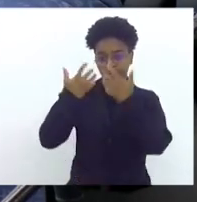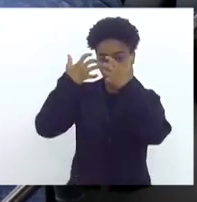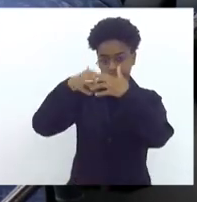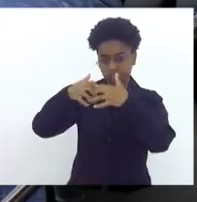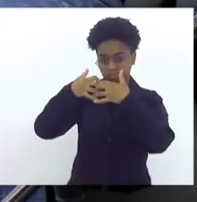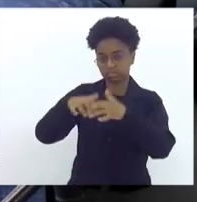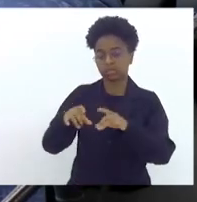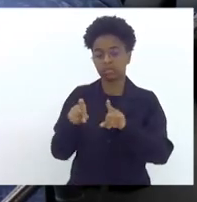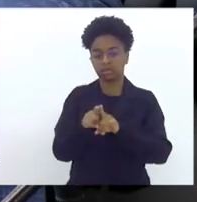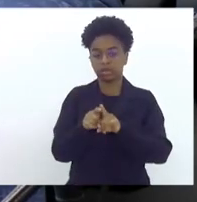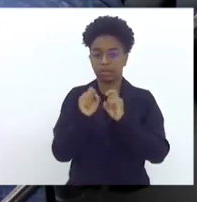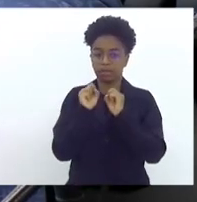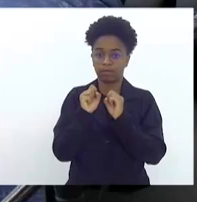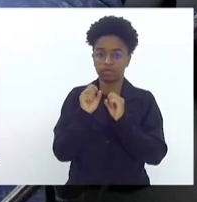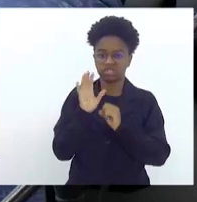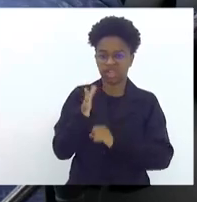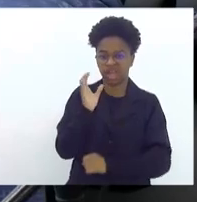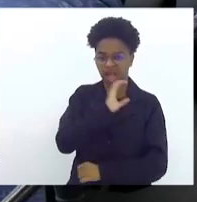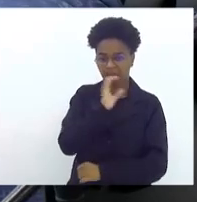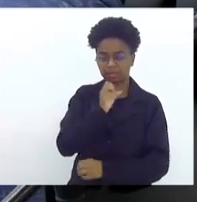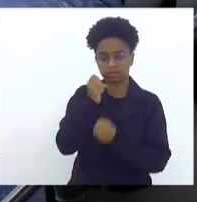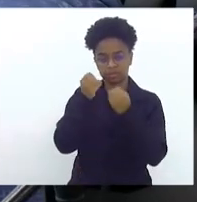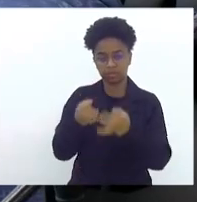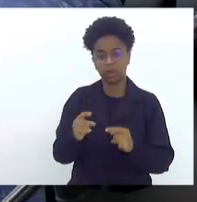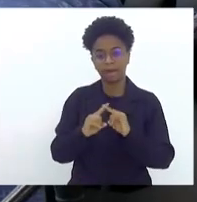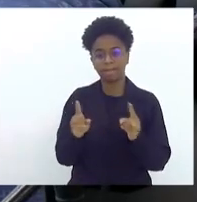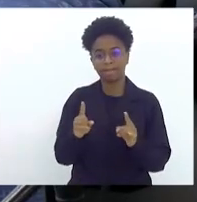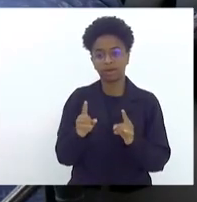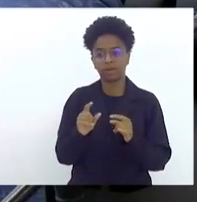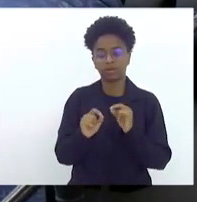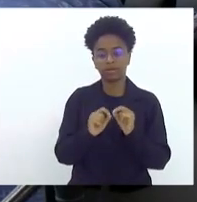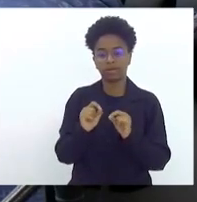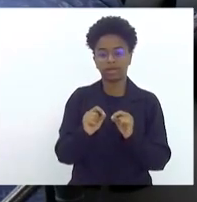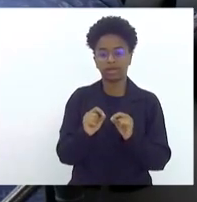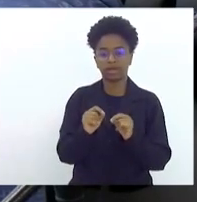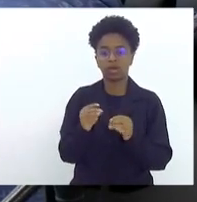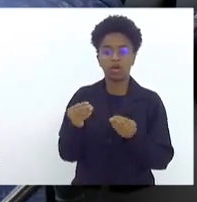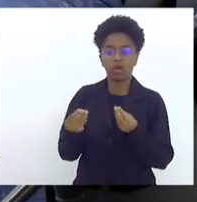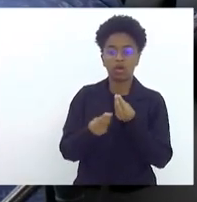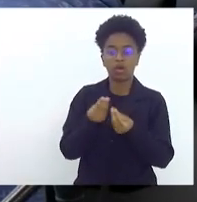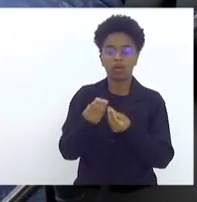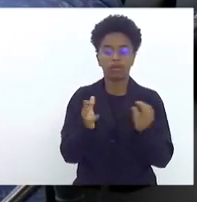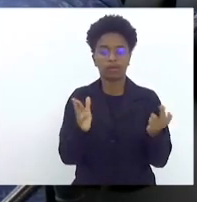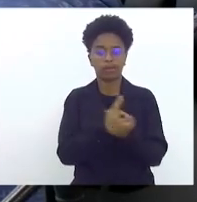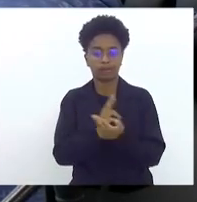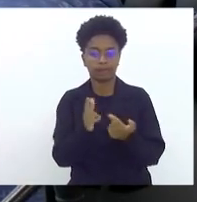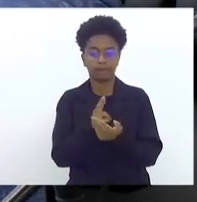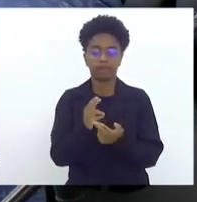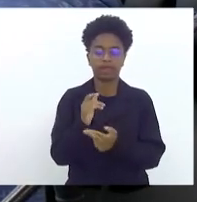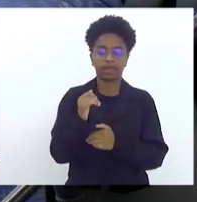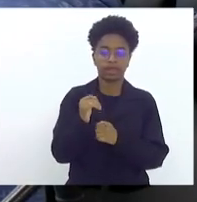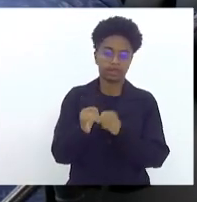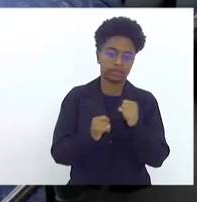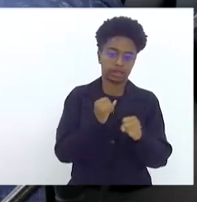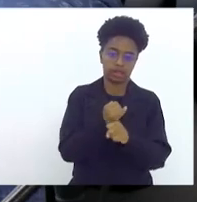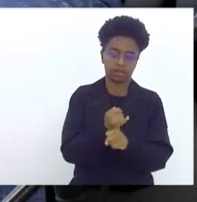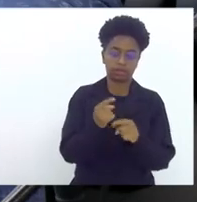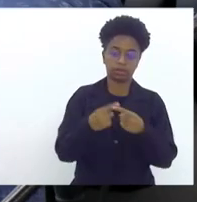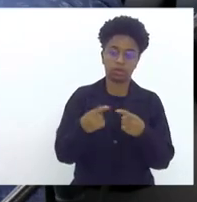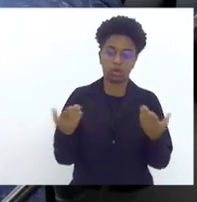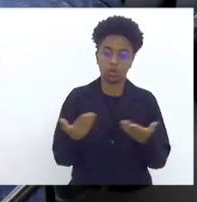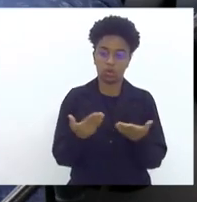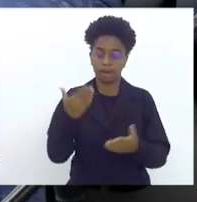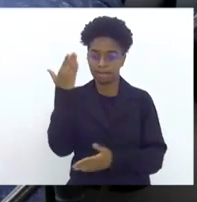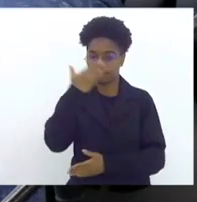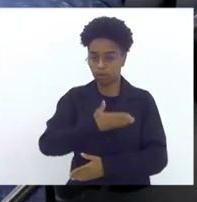e a gente já falou rapidamente sobre isso a cooperação dos provedores de serviço né a gente hoje em dia as provas estão